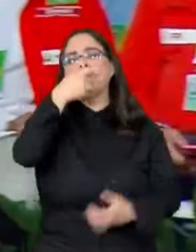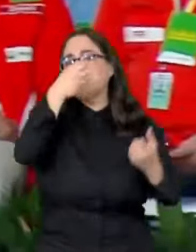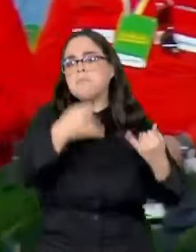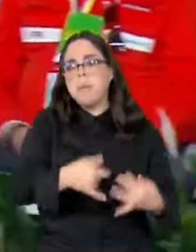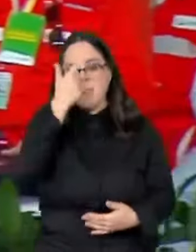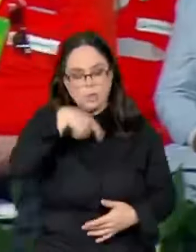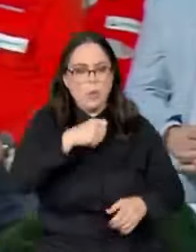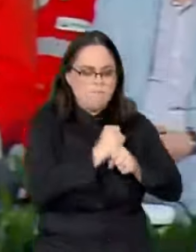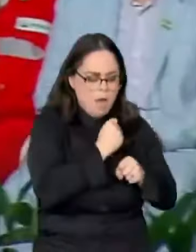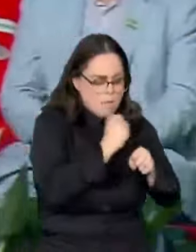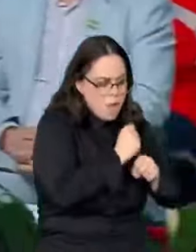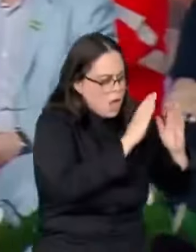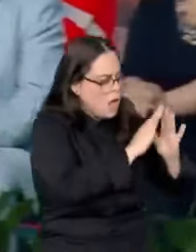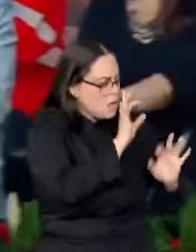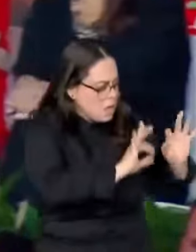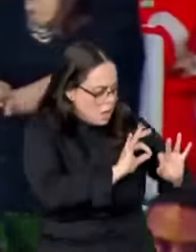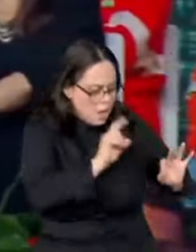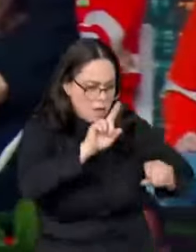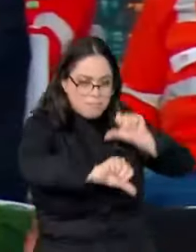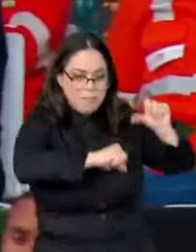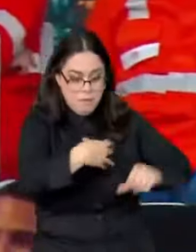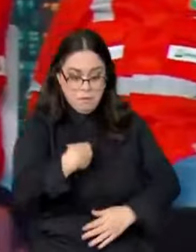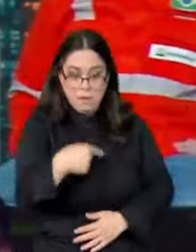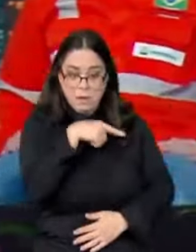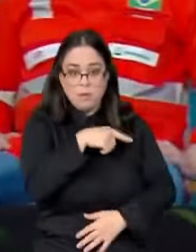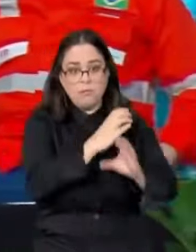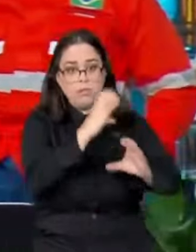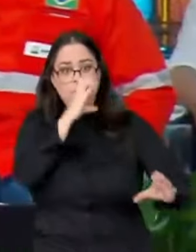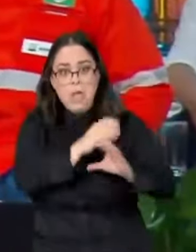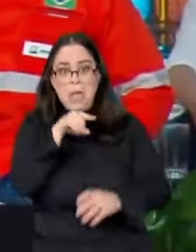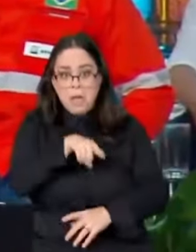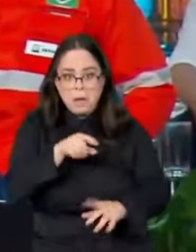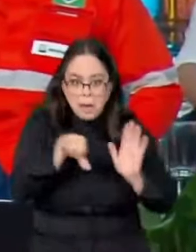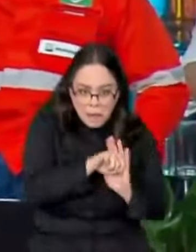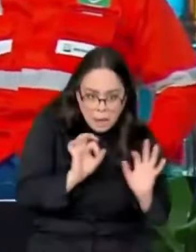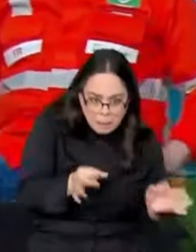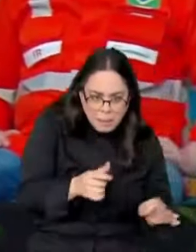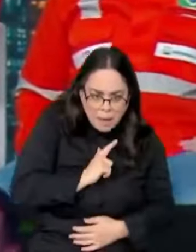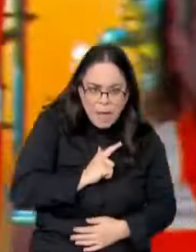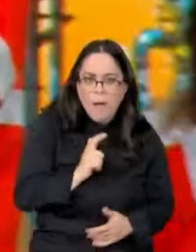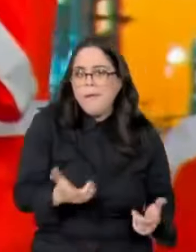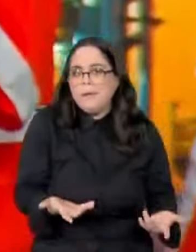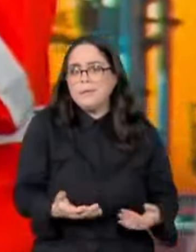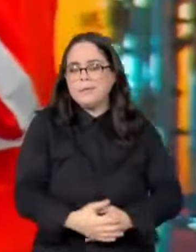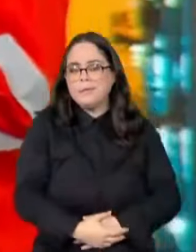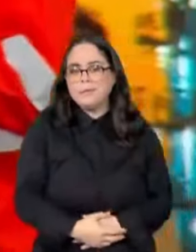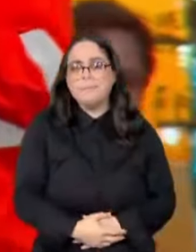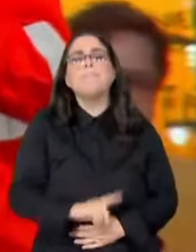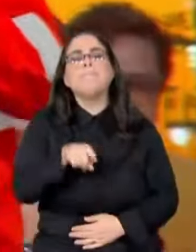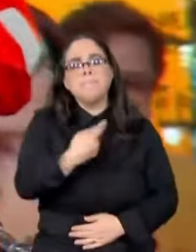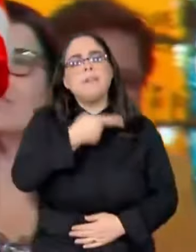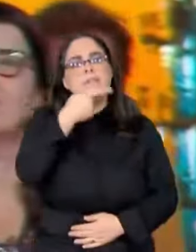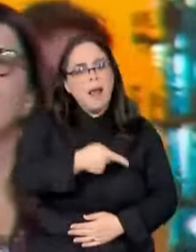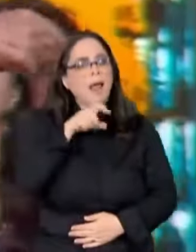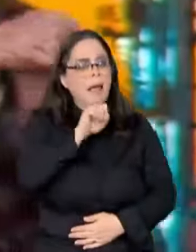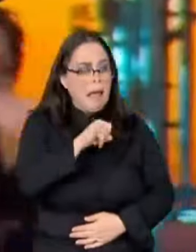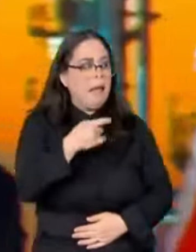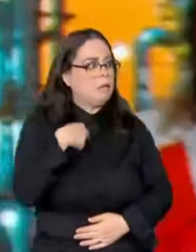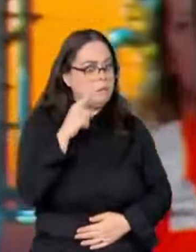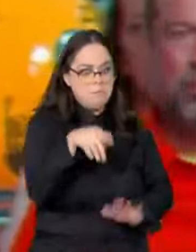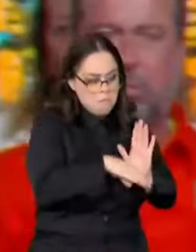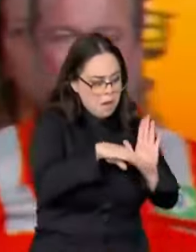de pedreiro pode ser engenheiro? Qual é o crime que a gente comete quando a gente